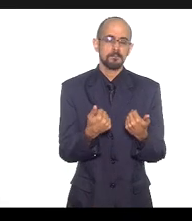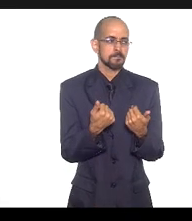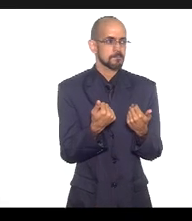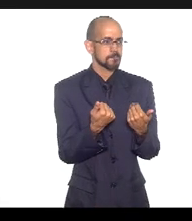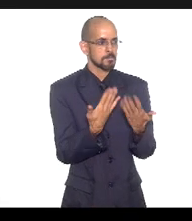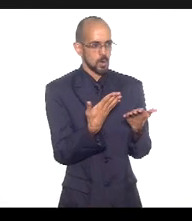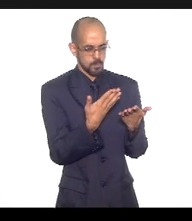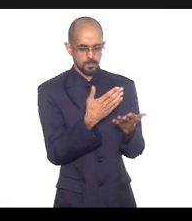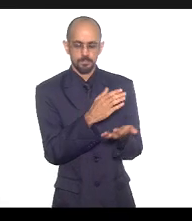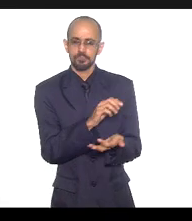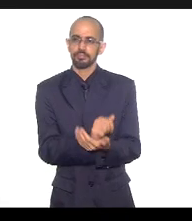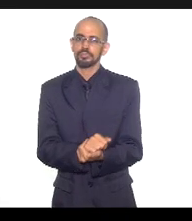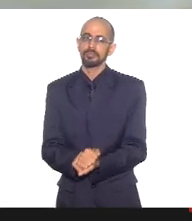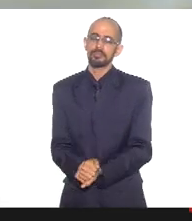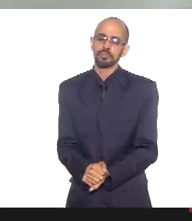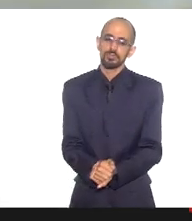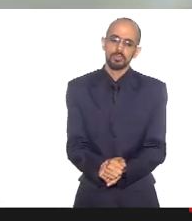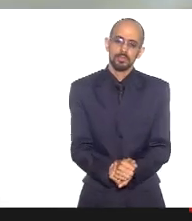vou aqui,